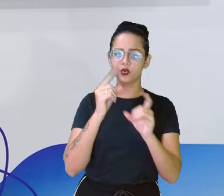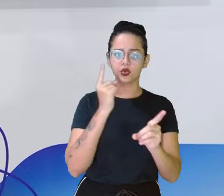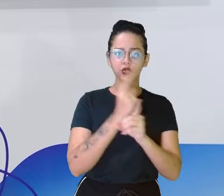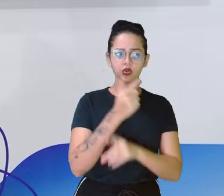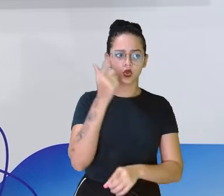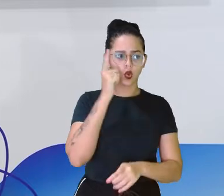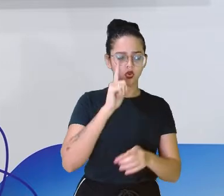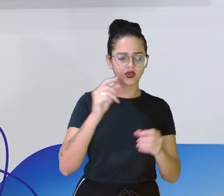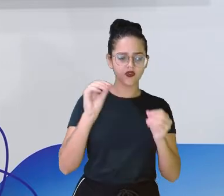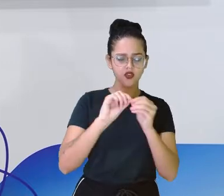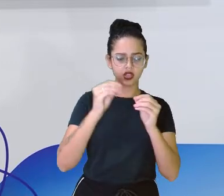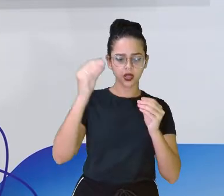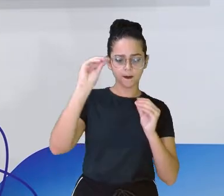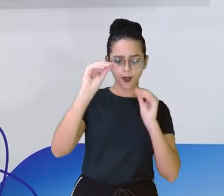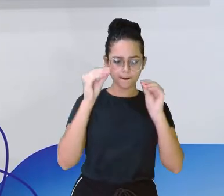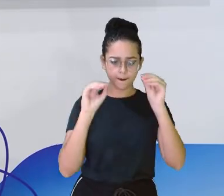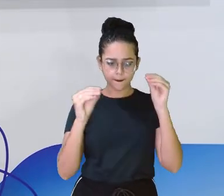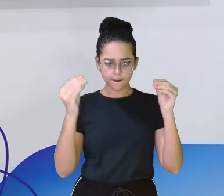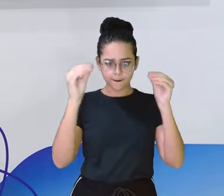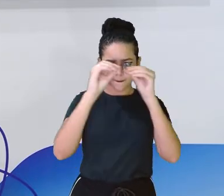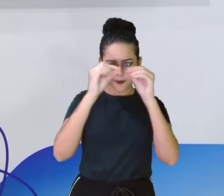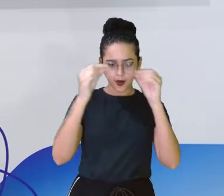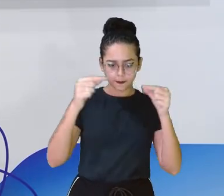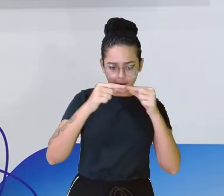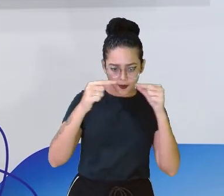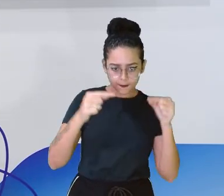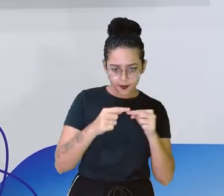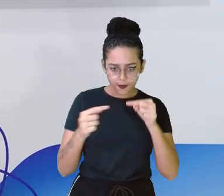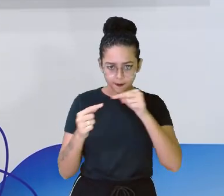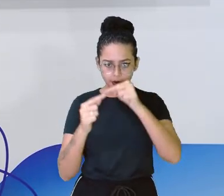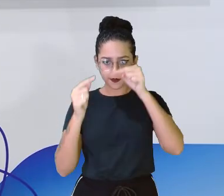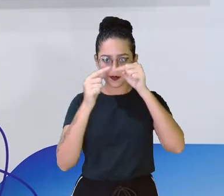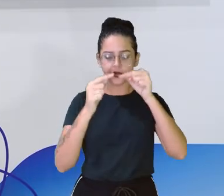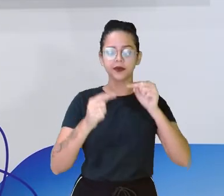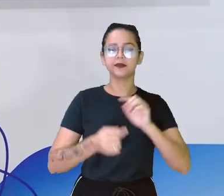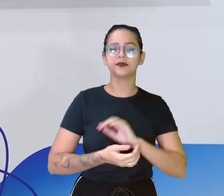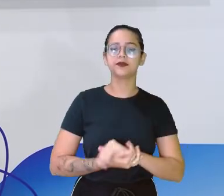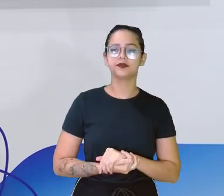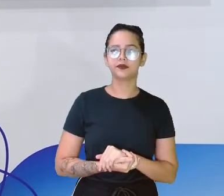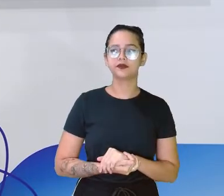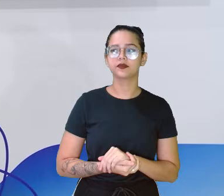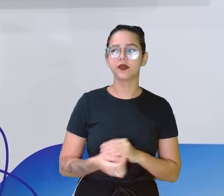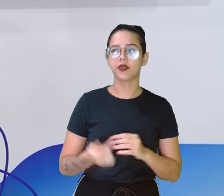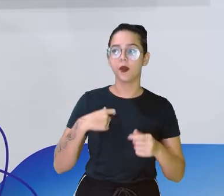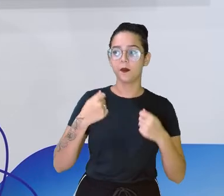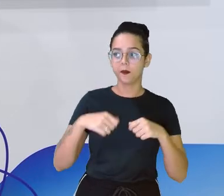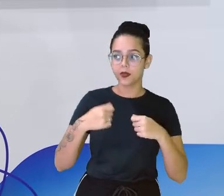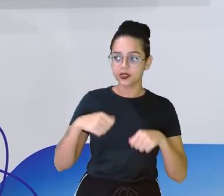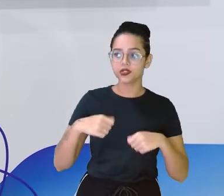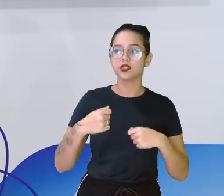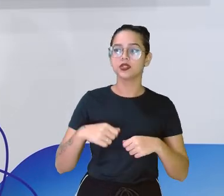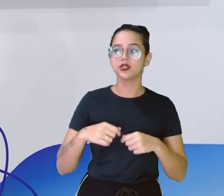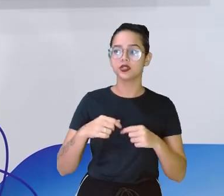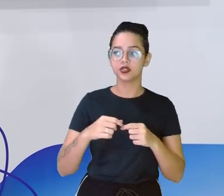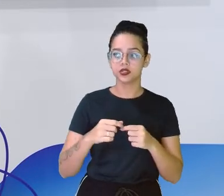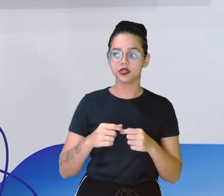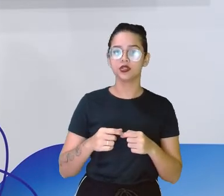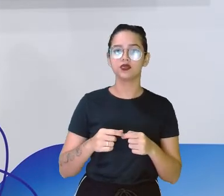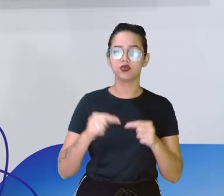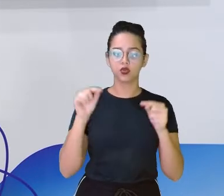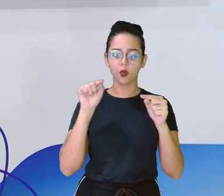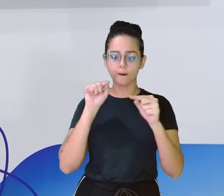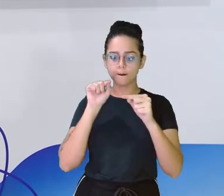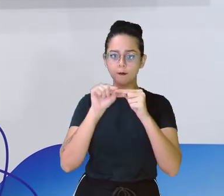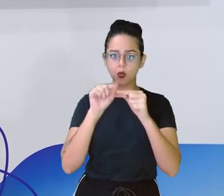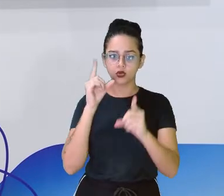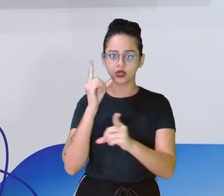conseguir formar o meu poliedro, eu preciso do meu vértice. Presta atenção aqui, deixa eu